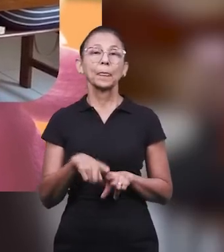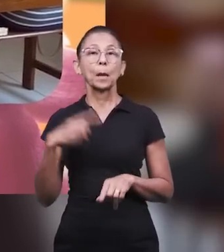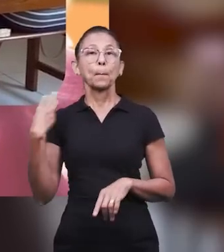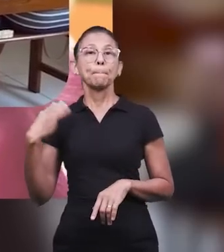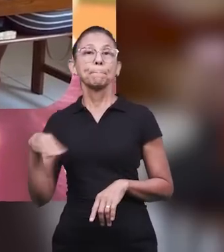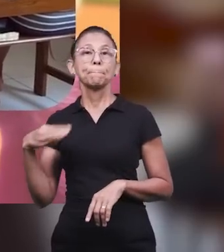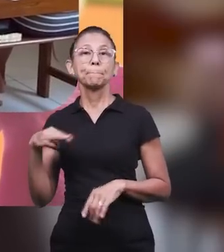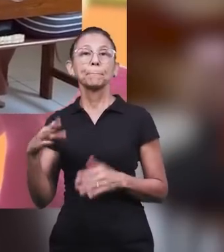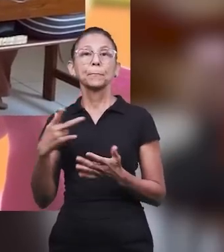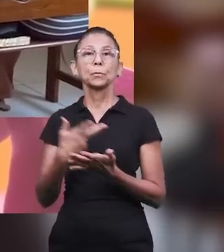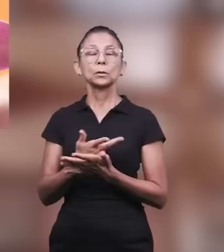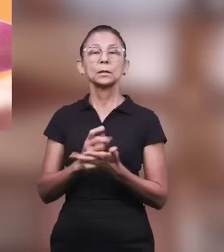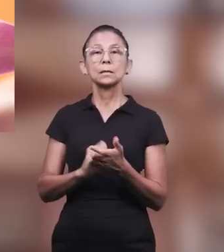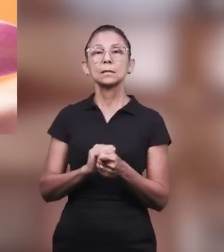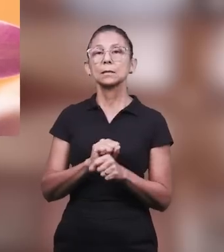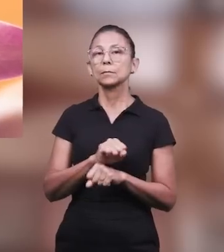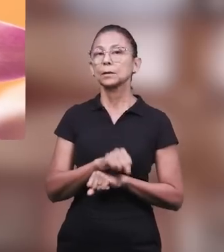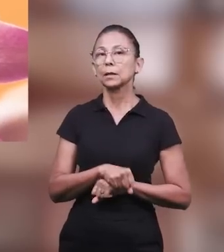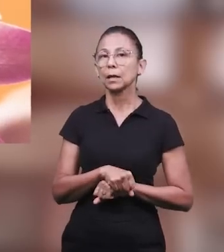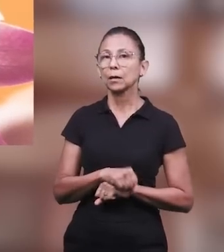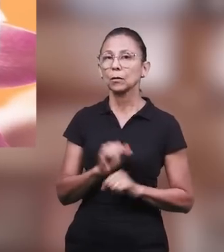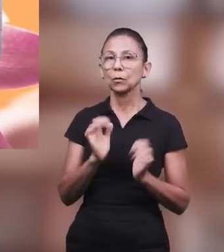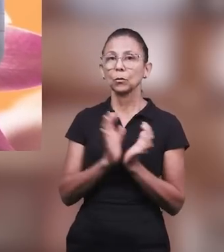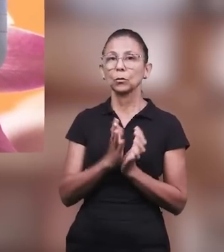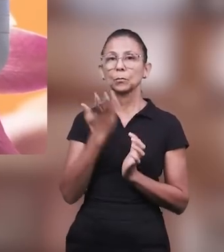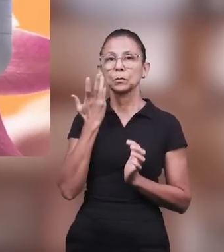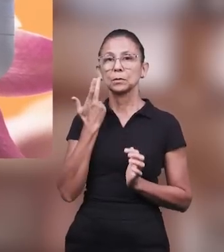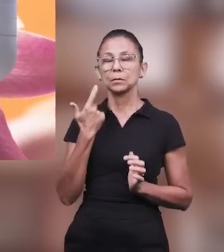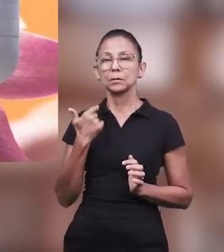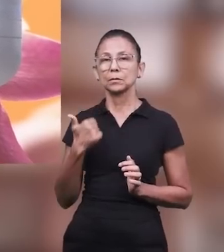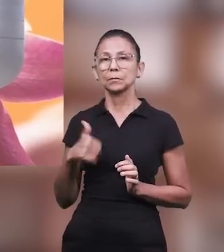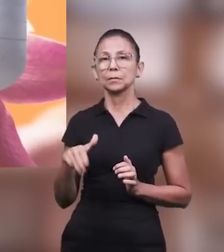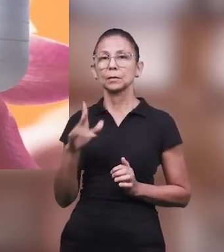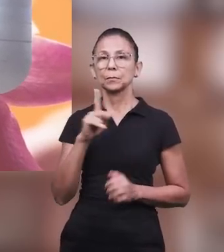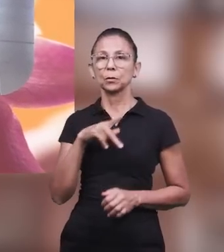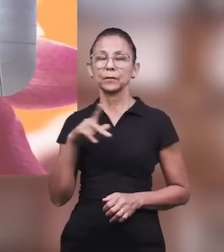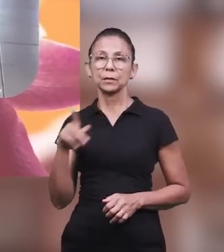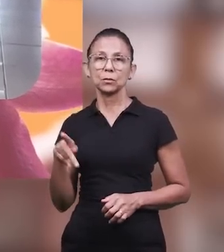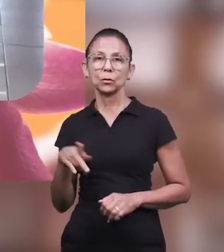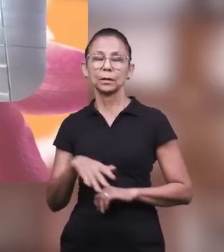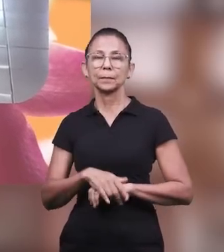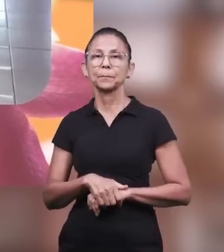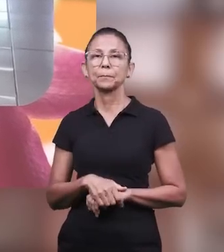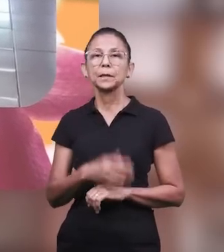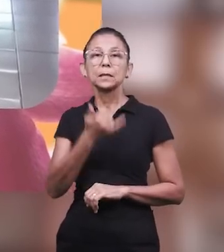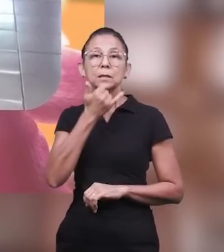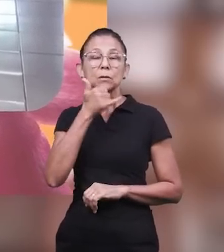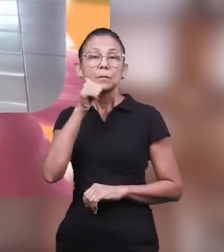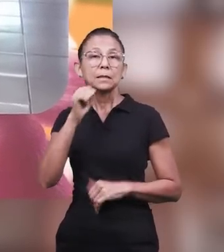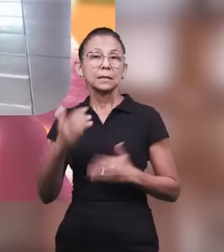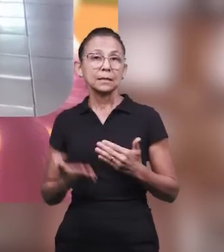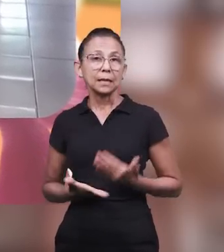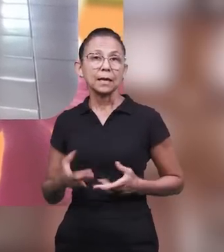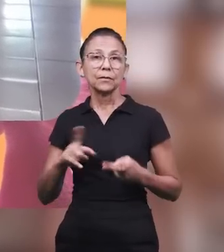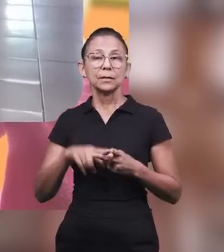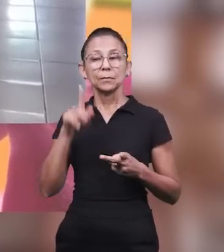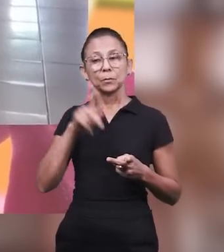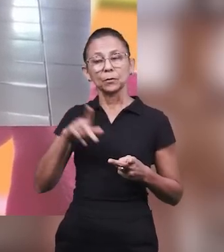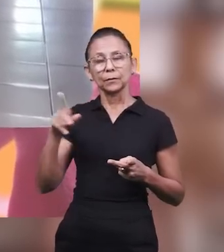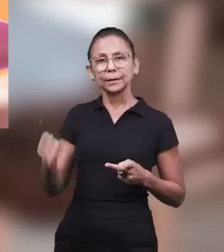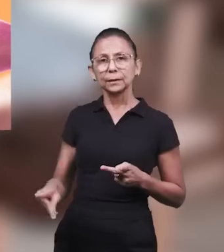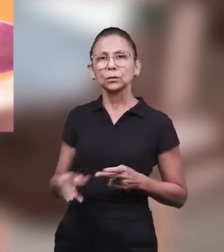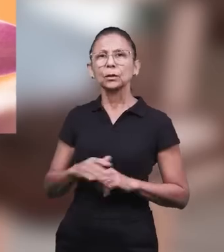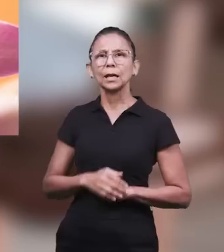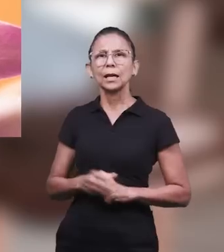onde aconteceu o seminário para senhoras e professores. Esse grupo assistiu às aulas pela transmissão via satélite nas igrejas